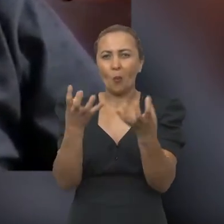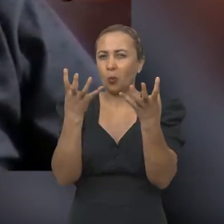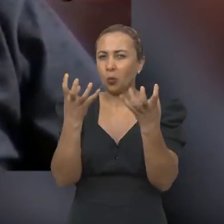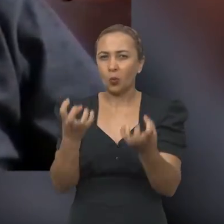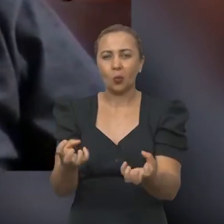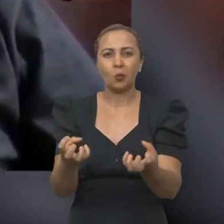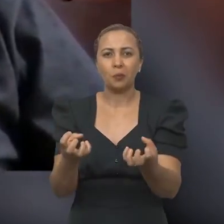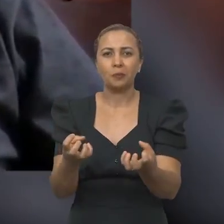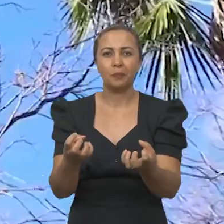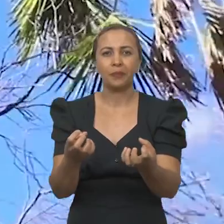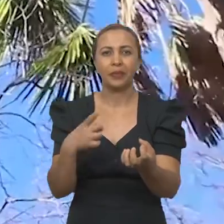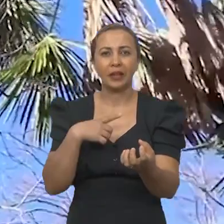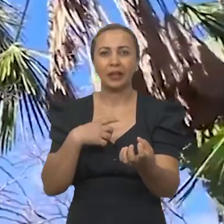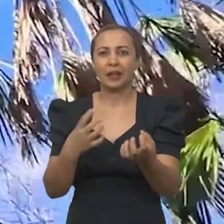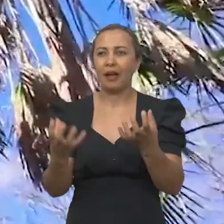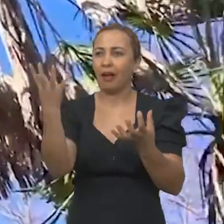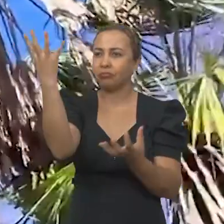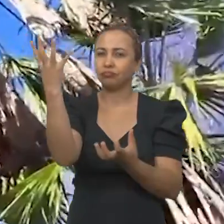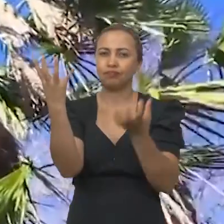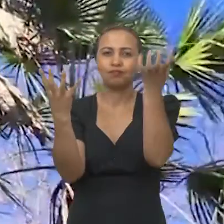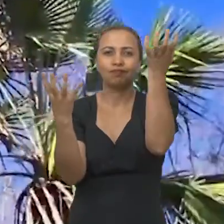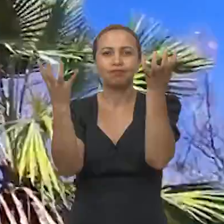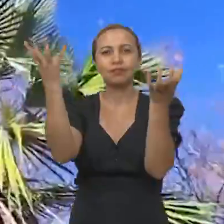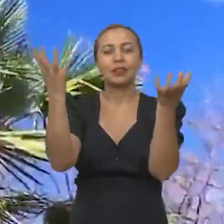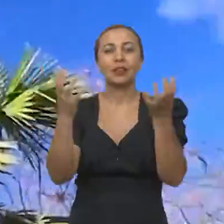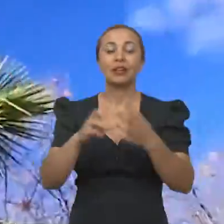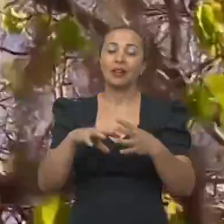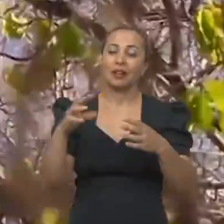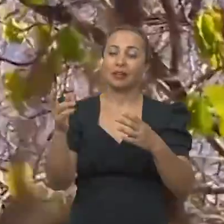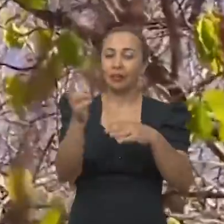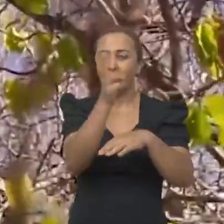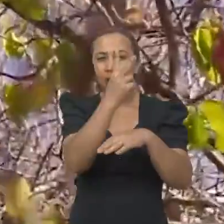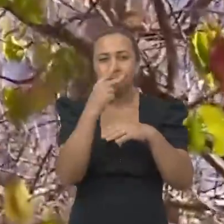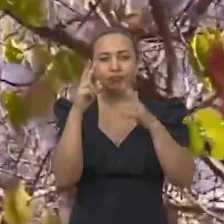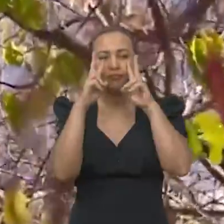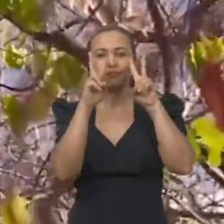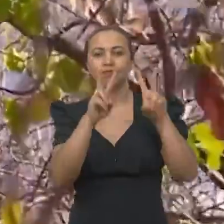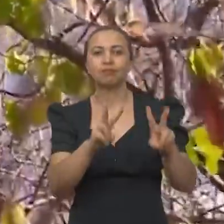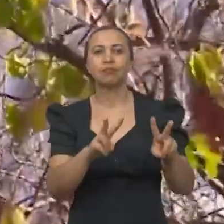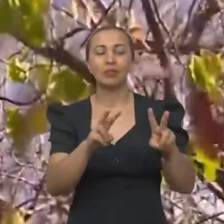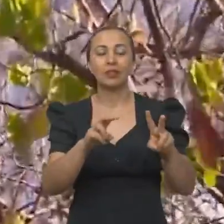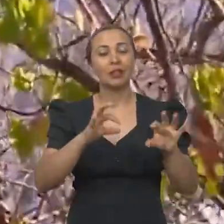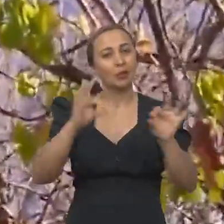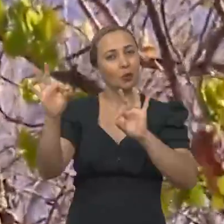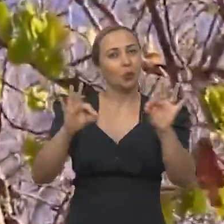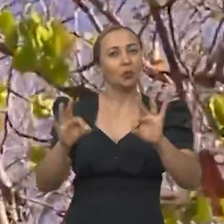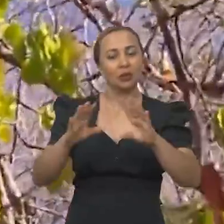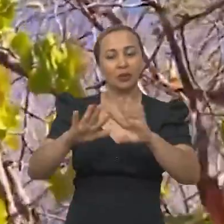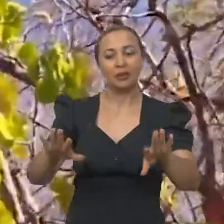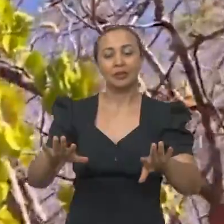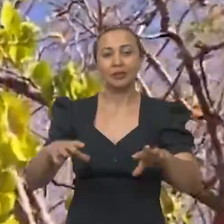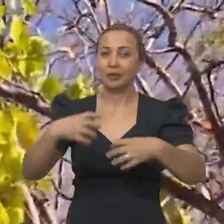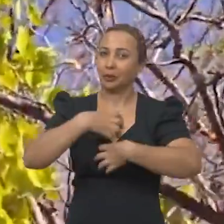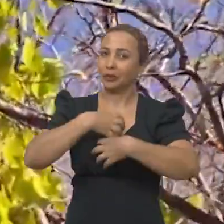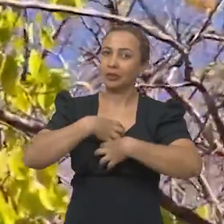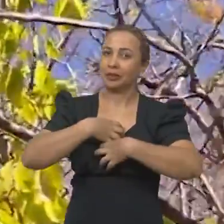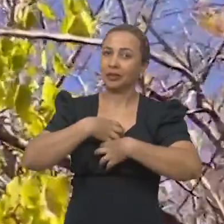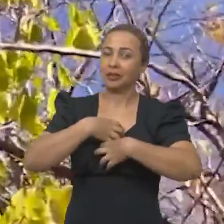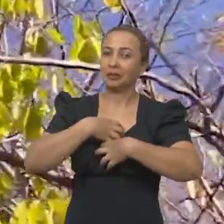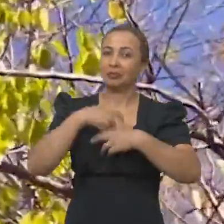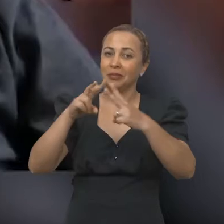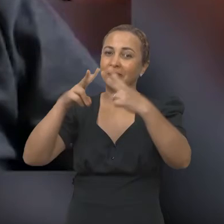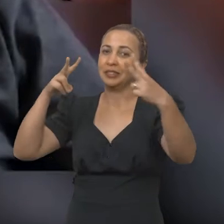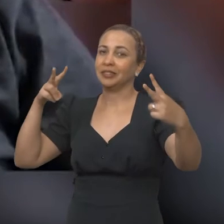vegetais muito secas, com muitos galhos e arbustos nas paisagens. E monitorar isso com